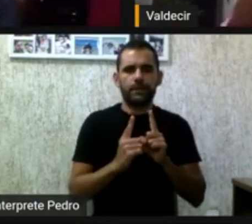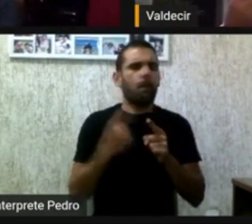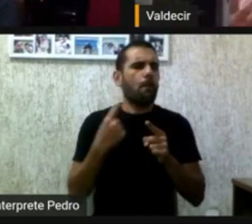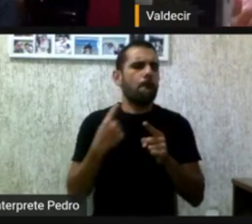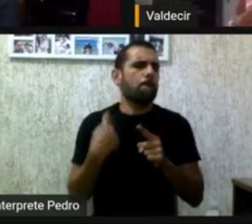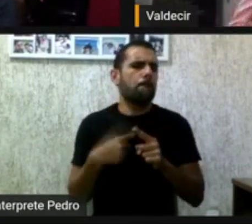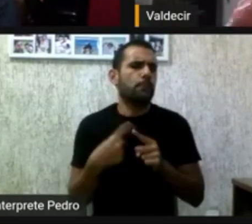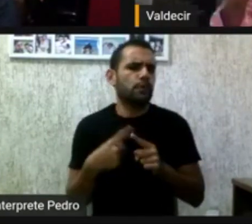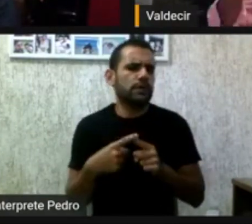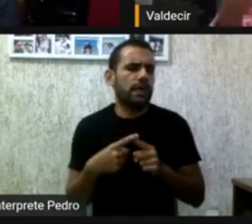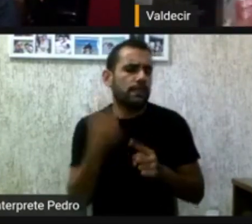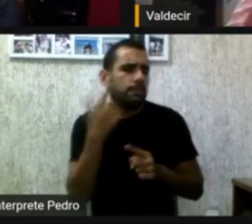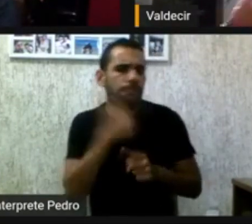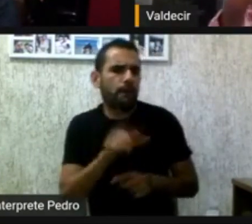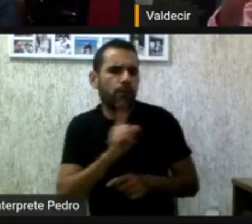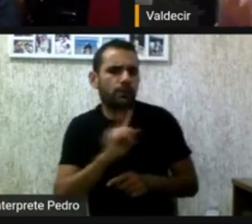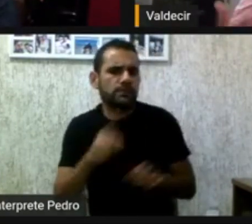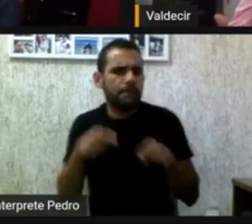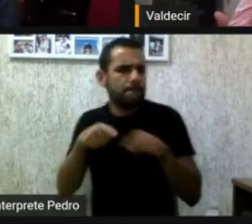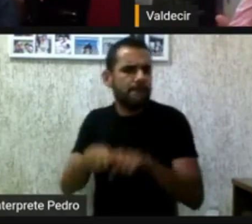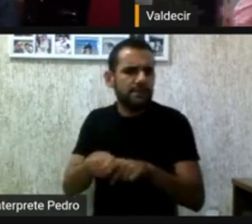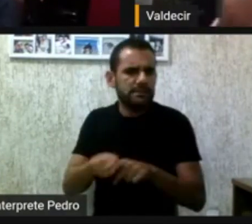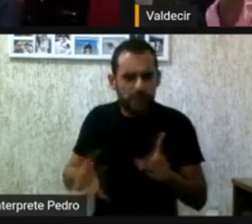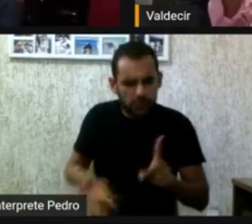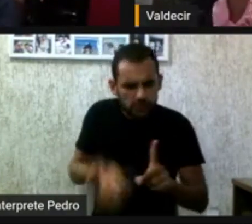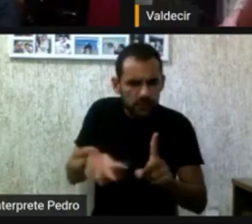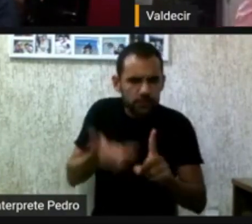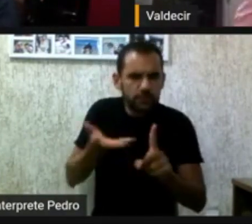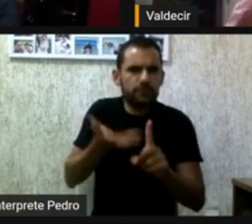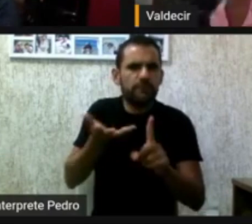parcerias, buscar incentivar, motivar,